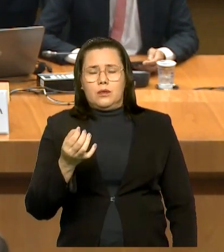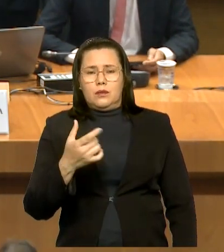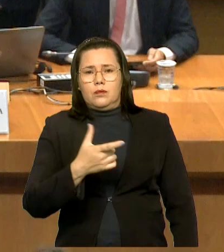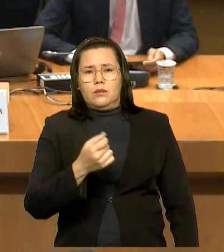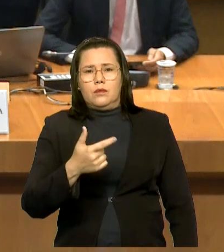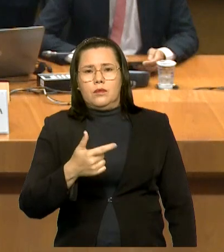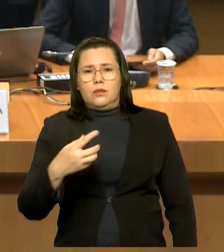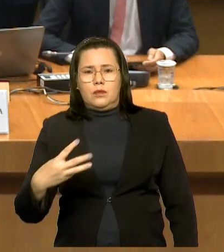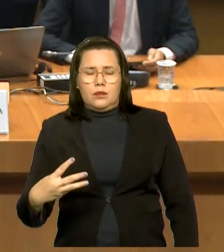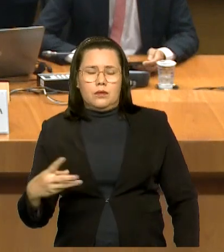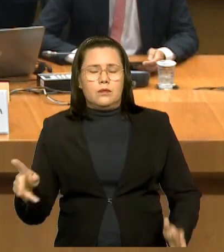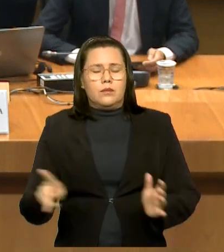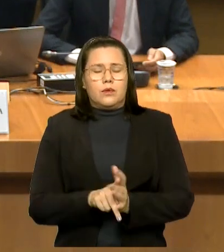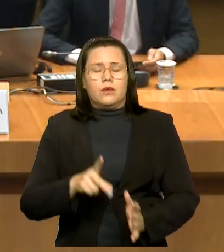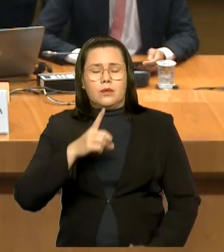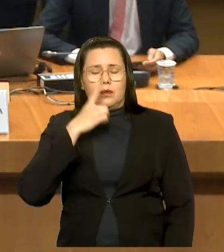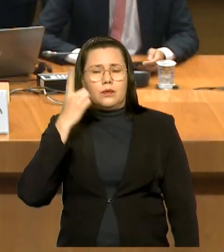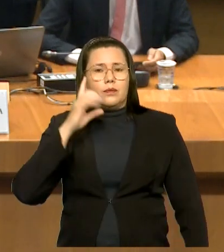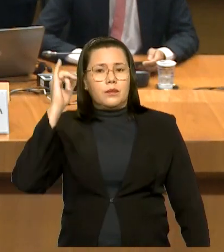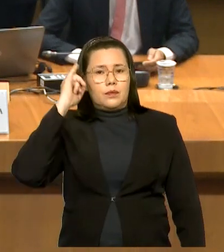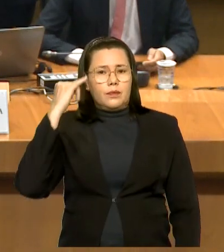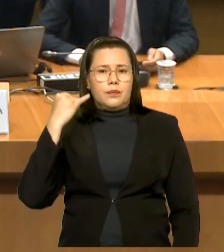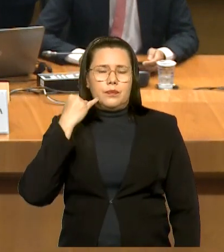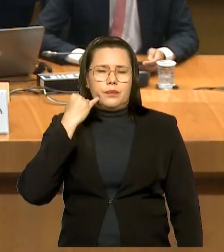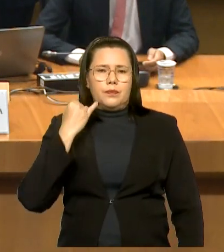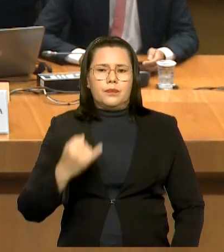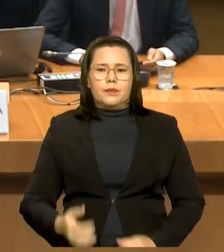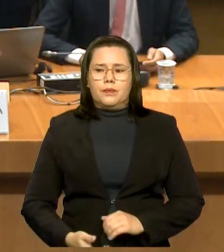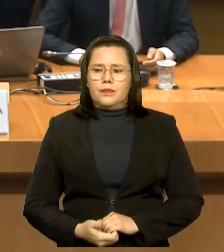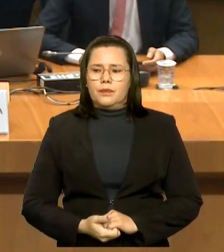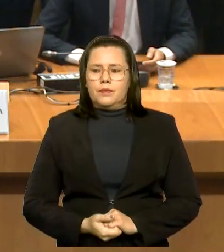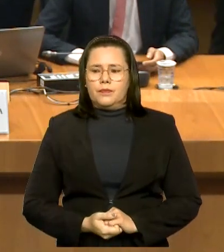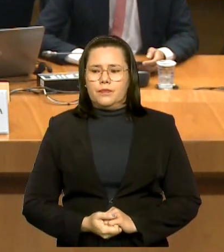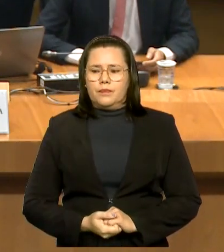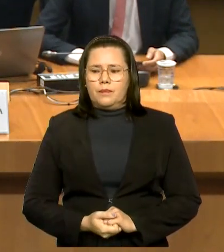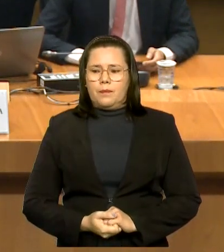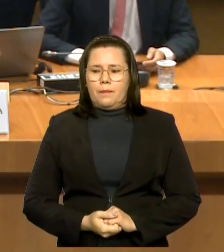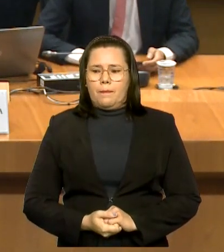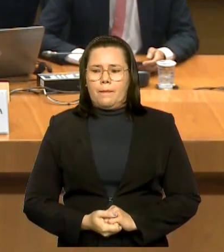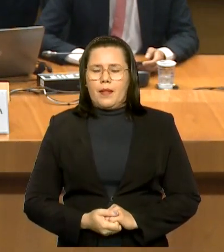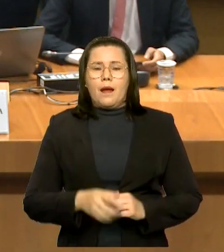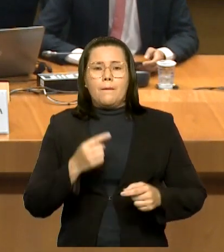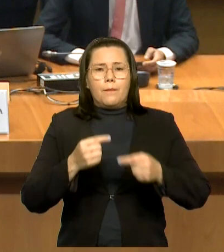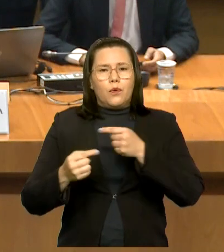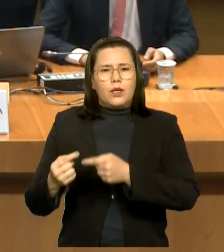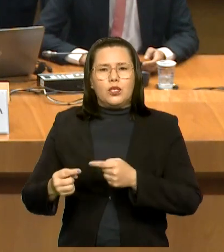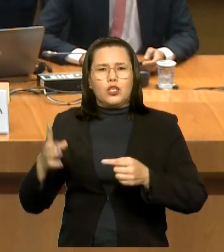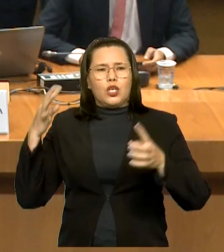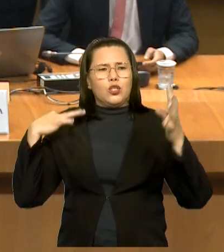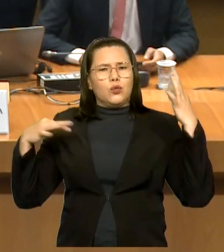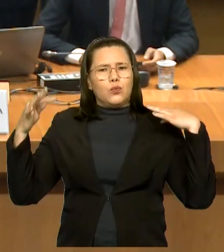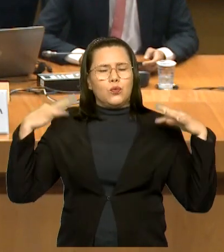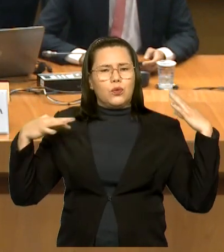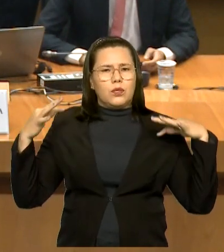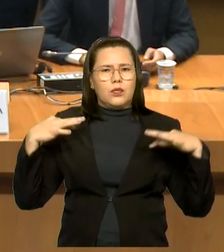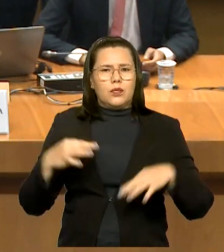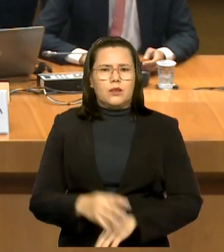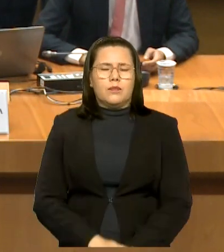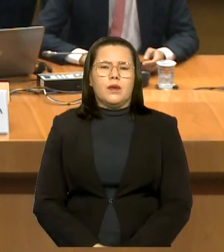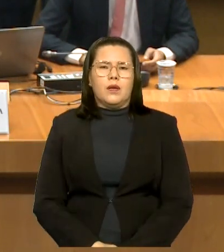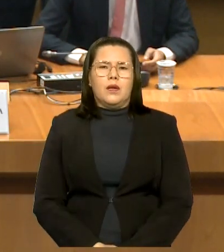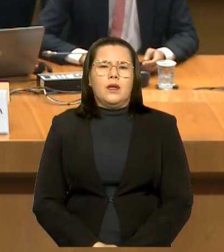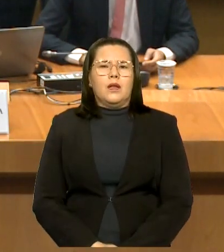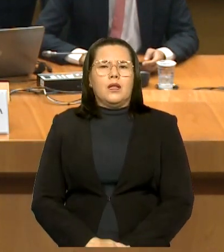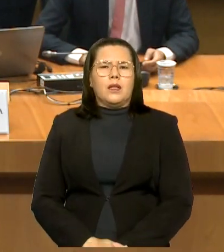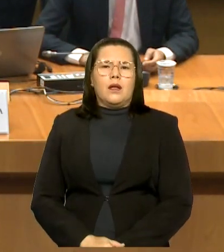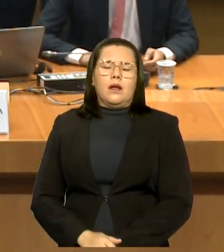460/2023, de autoria da deputada Iracema Vale, que dispõe sobre a política estadual de turismo rural de base comunitária na agricultura familiar no